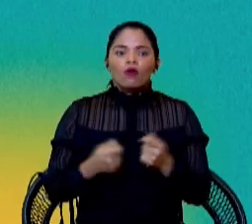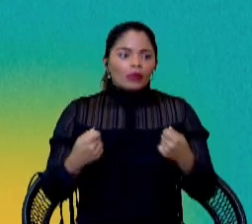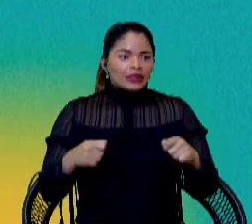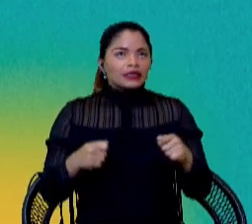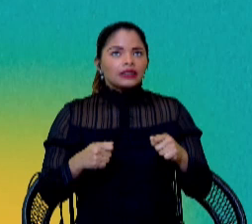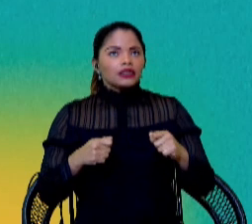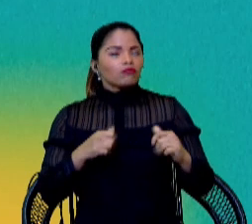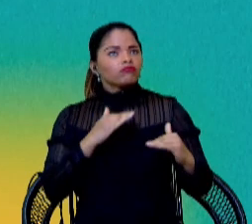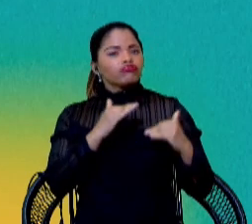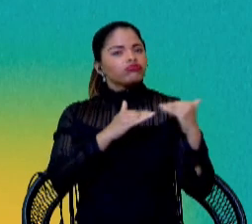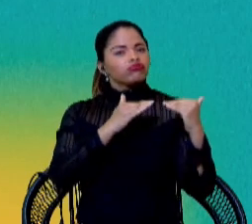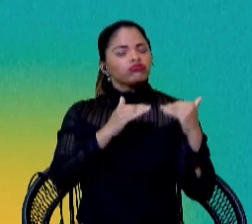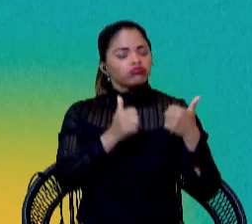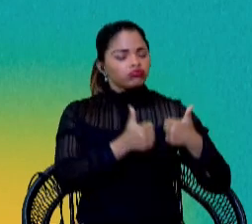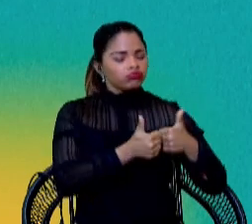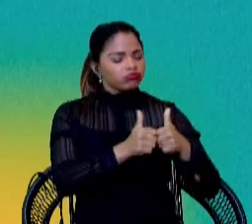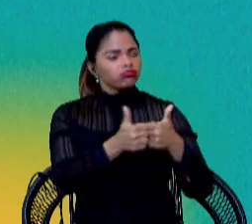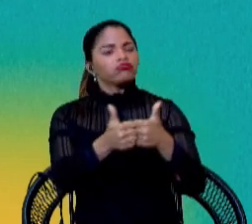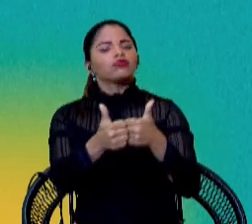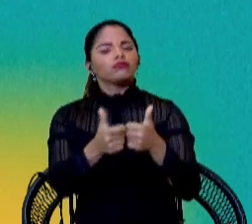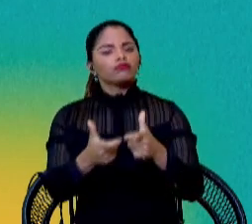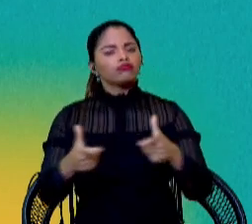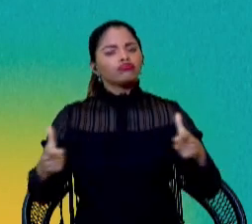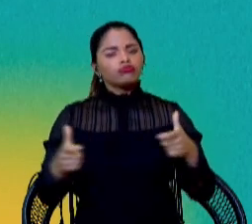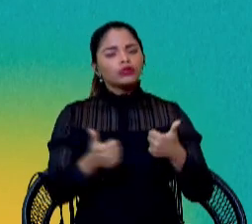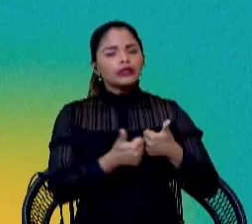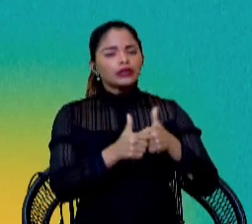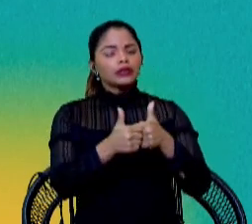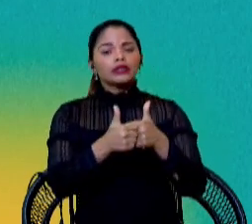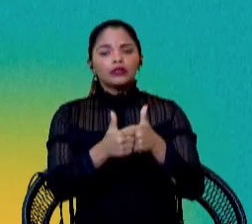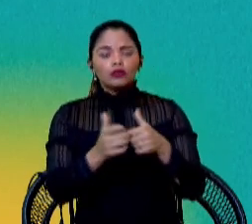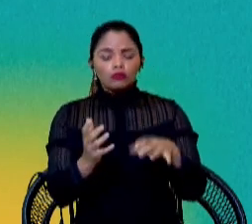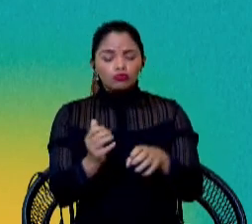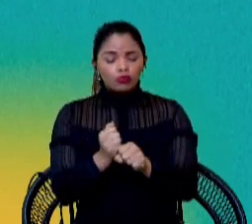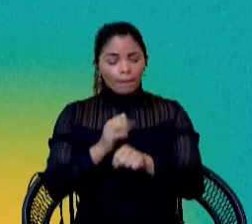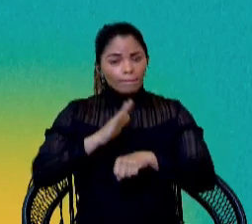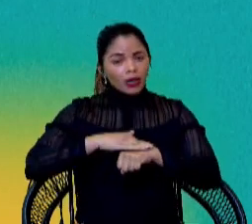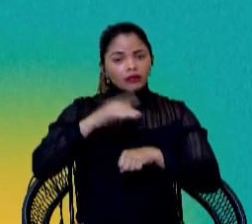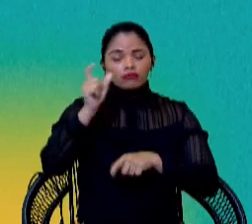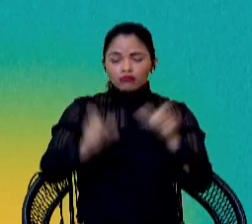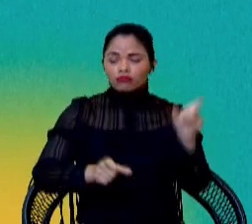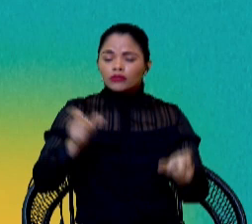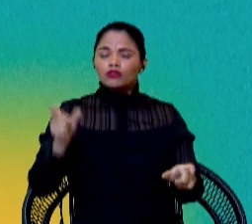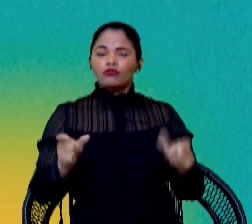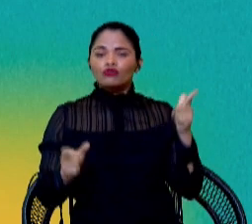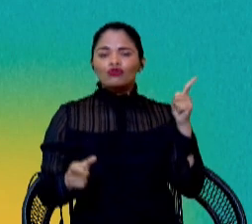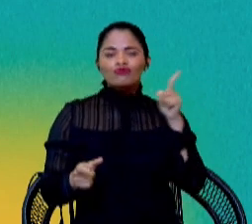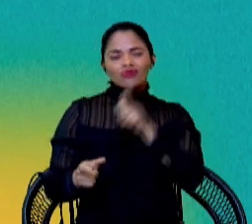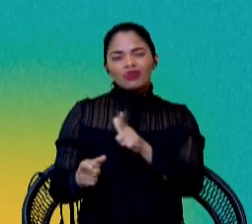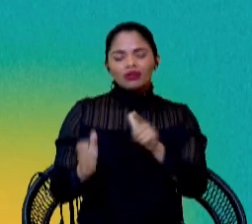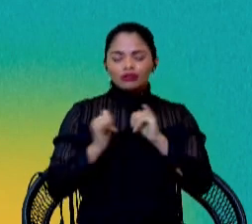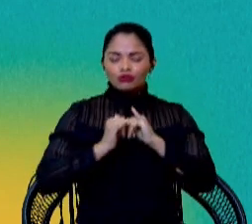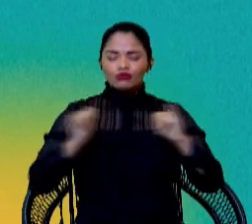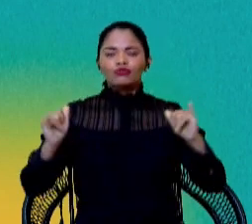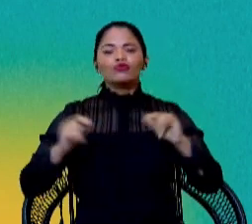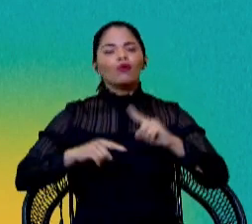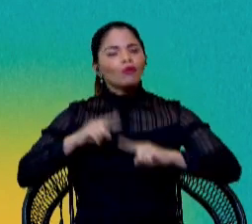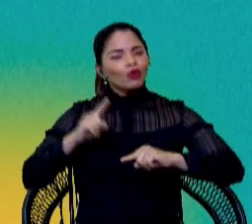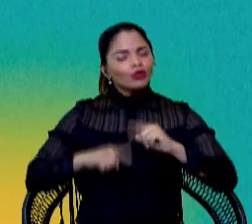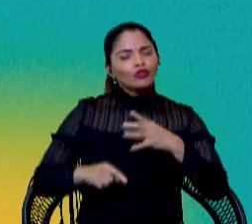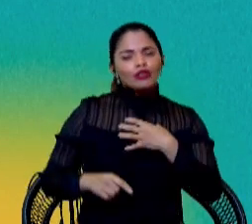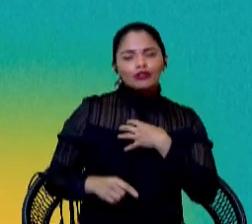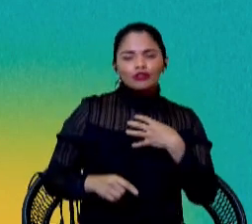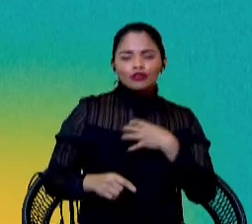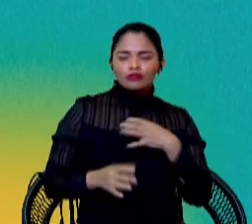crescer minha base de seguidores, porque no final das contas, quanto mais pessoas você tem, você também consegue falar com pessoas de uma